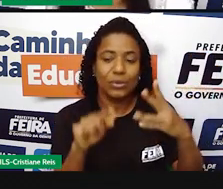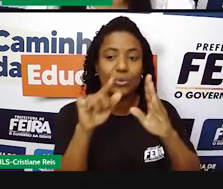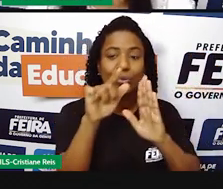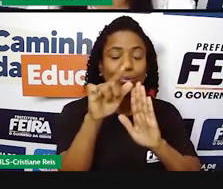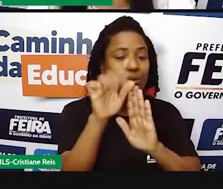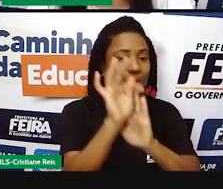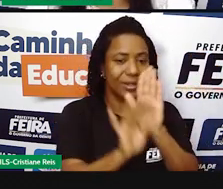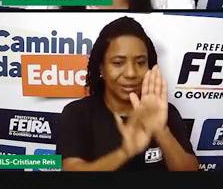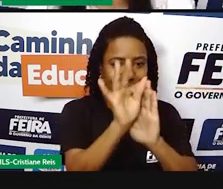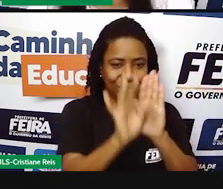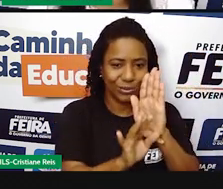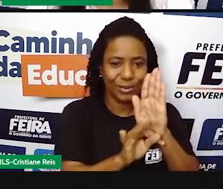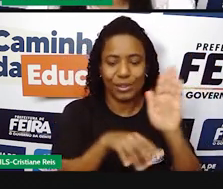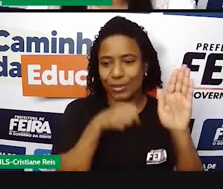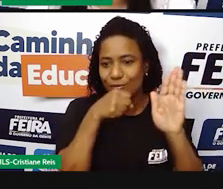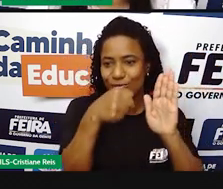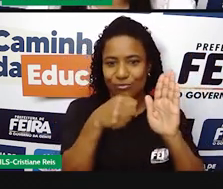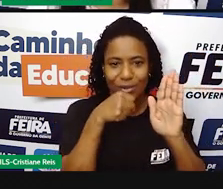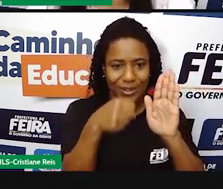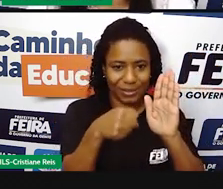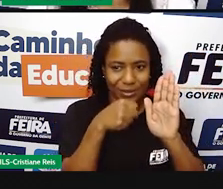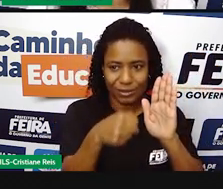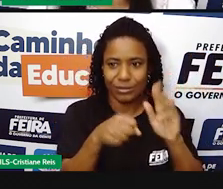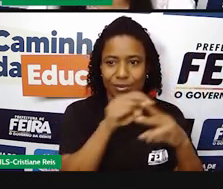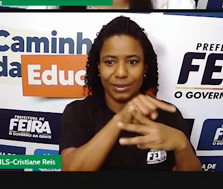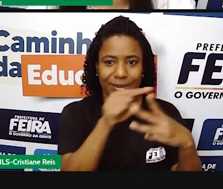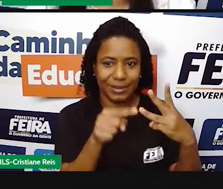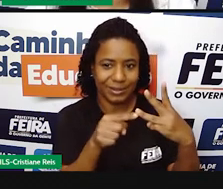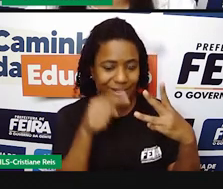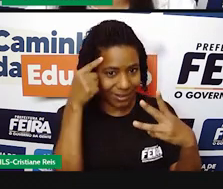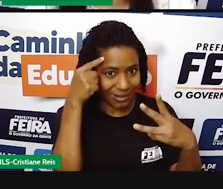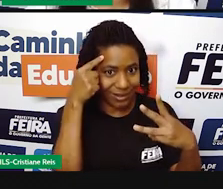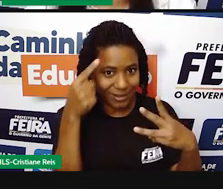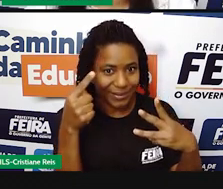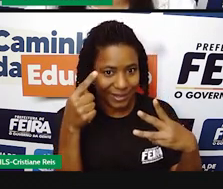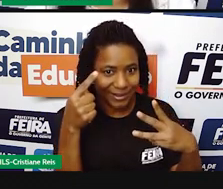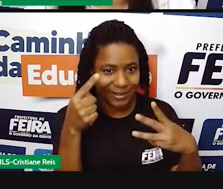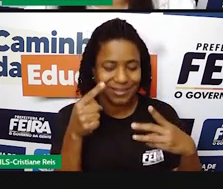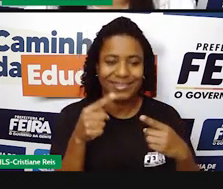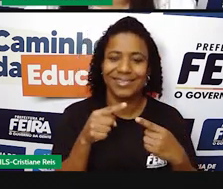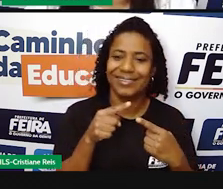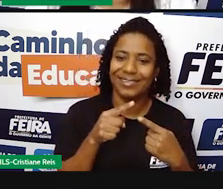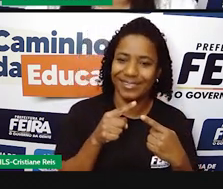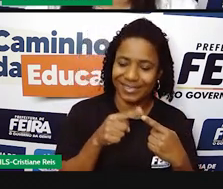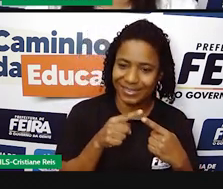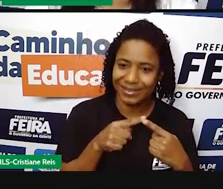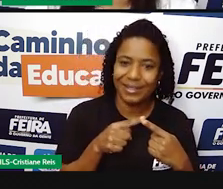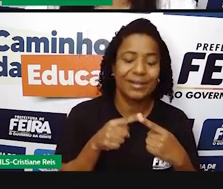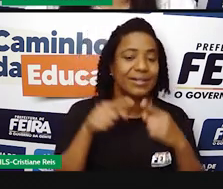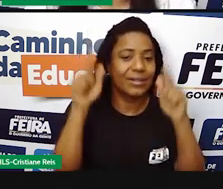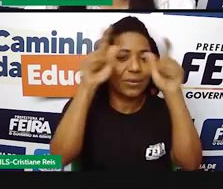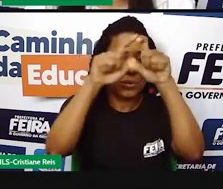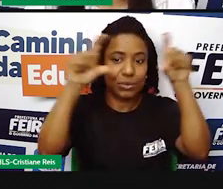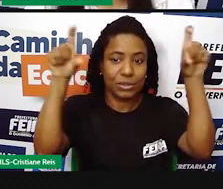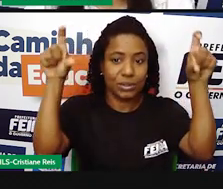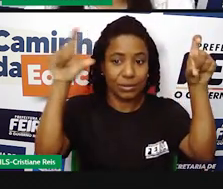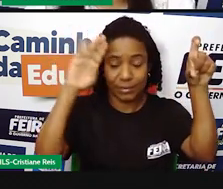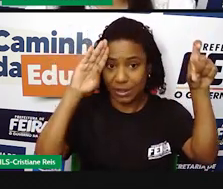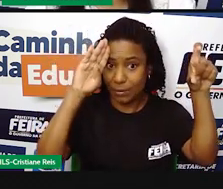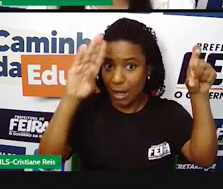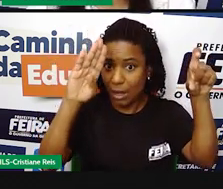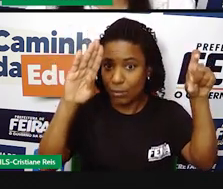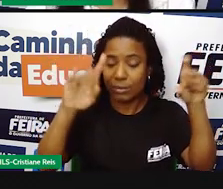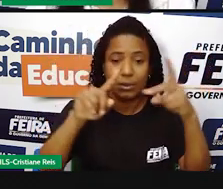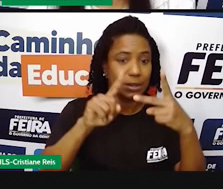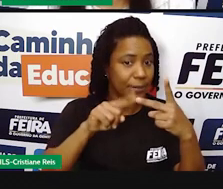também da reportagem, que a gente viu na aula anterior. Tem um título principal e um título